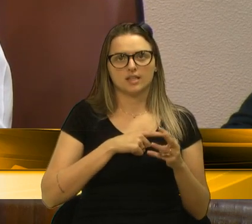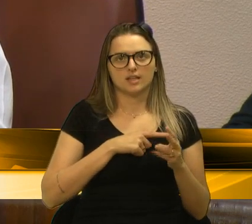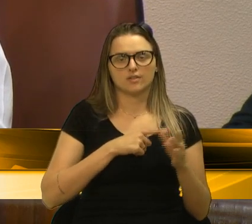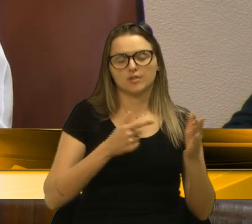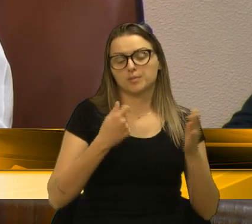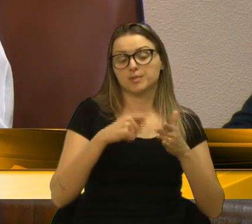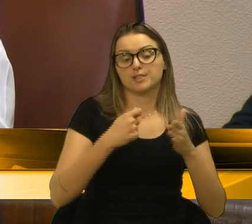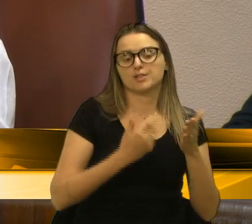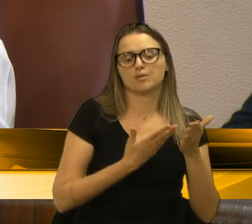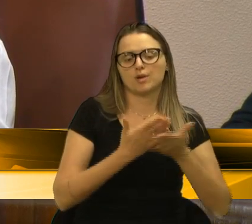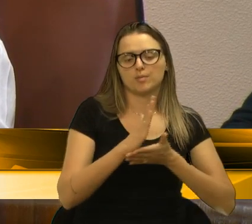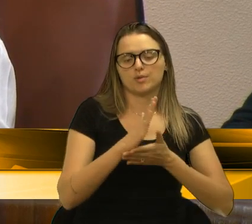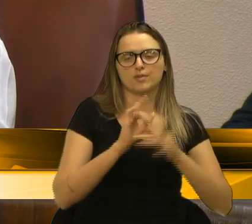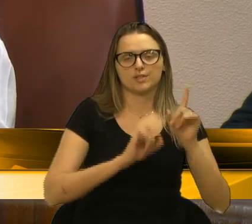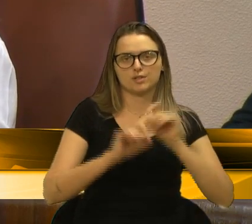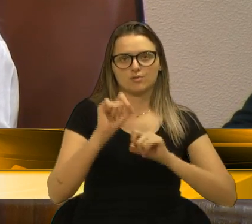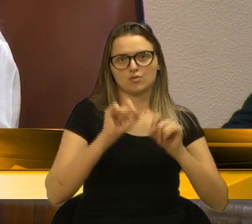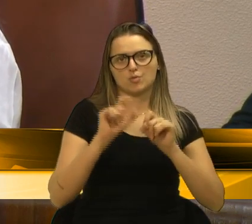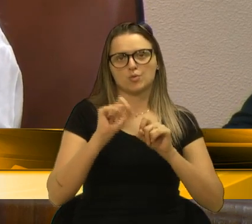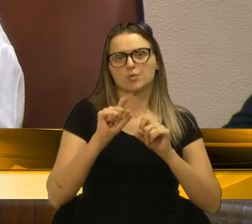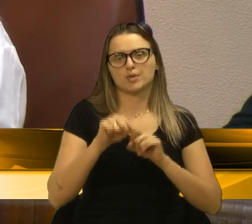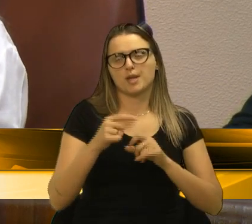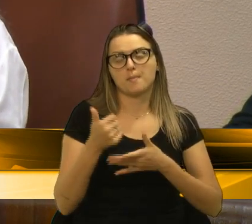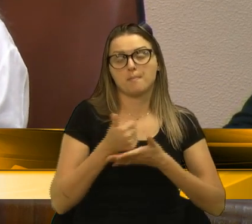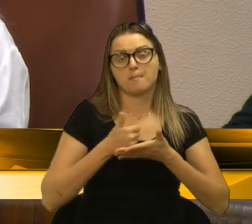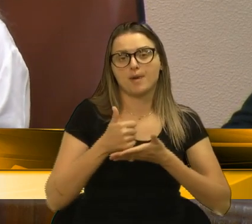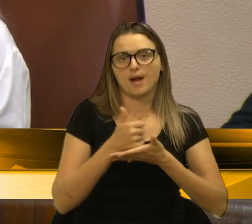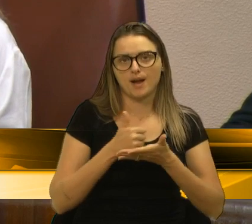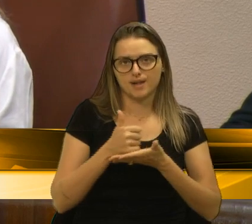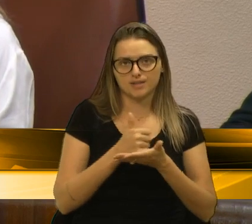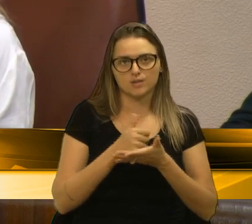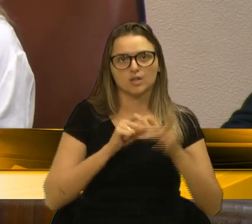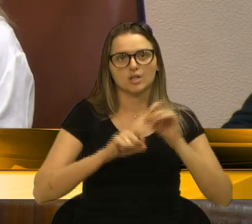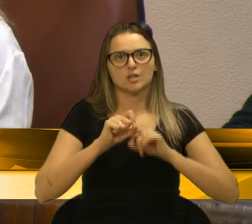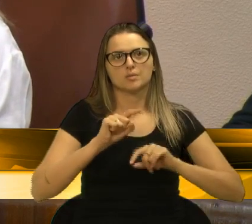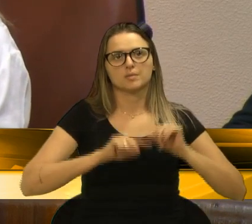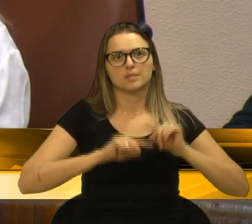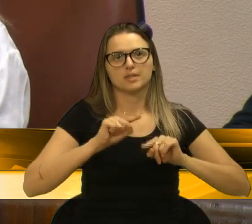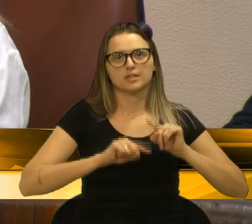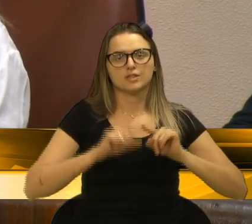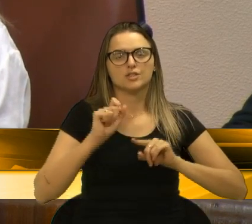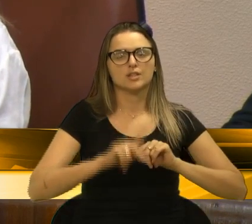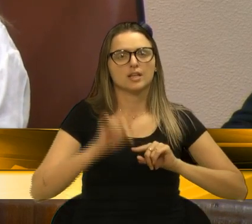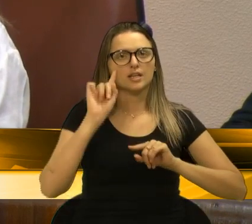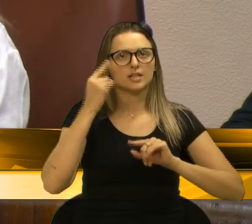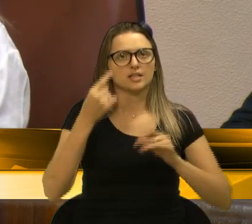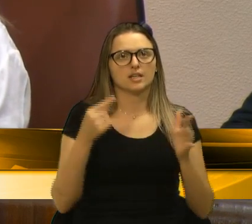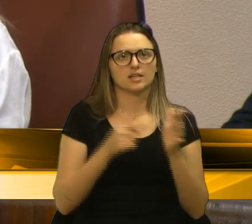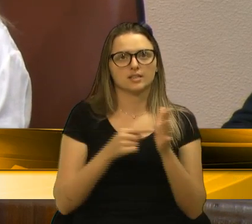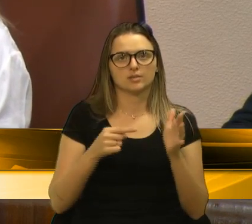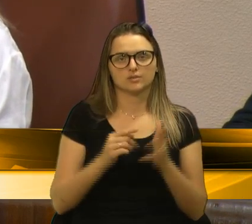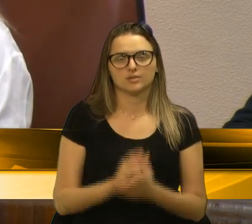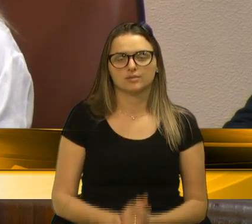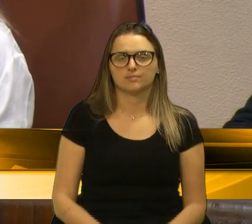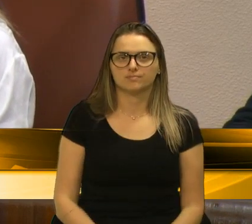probatória quanto aos aspectos essenciais e materialidade da autoria.